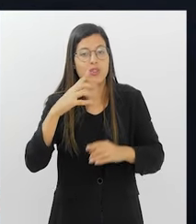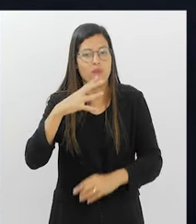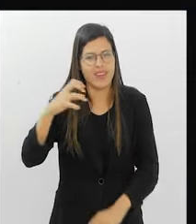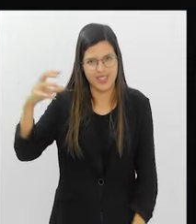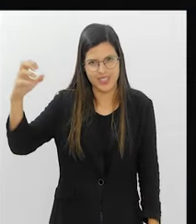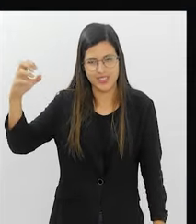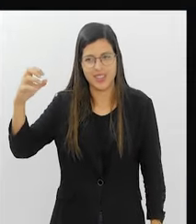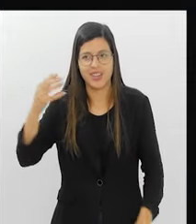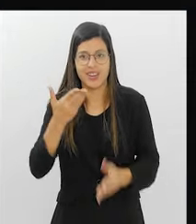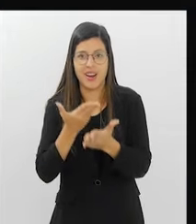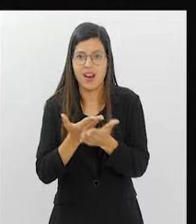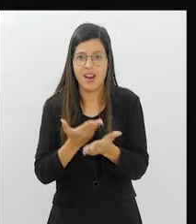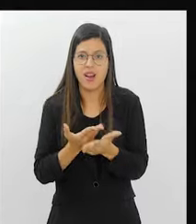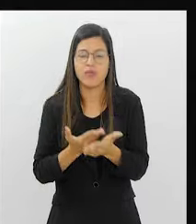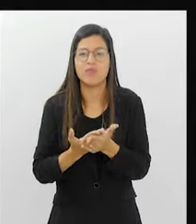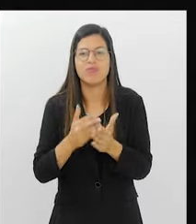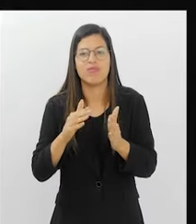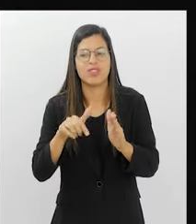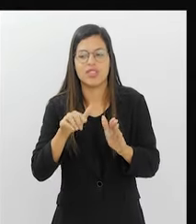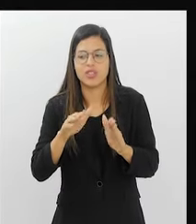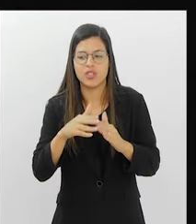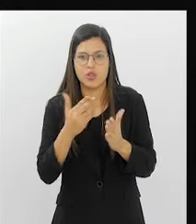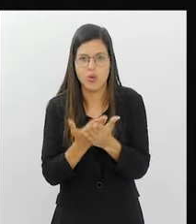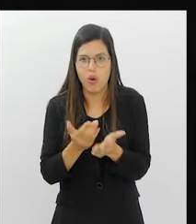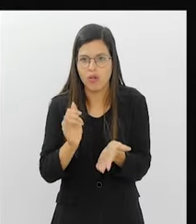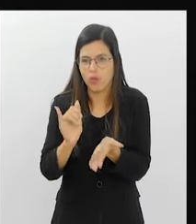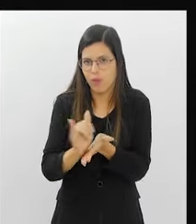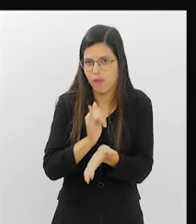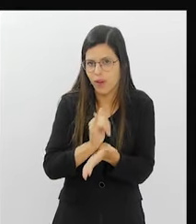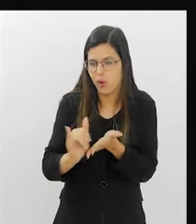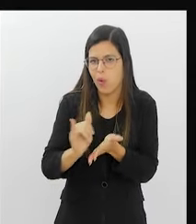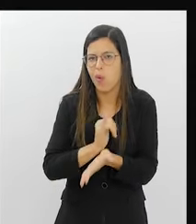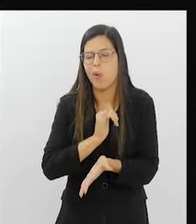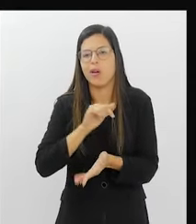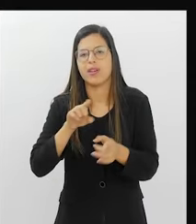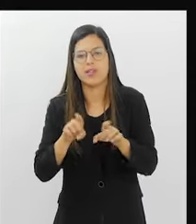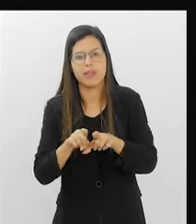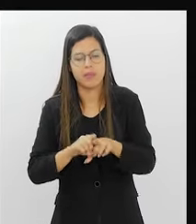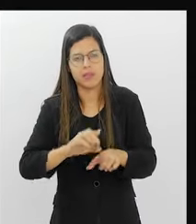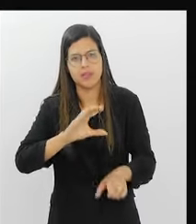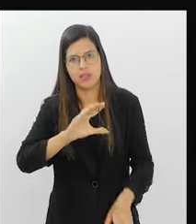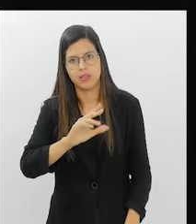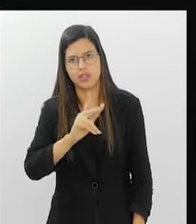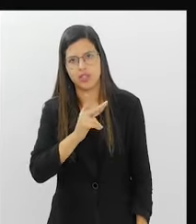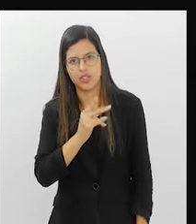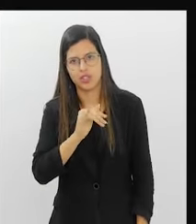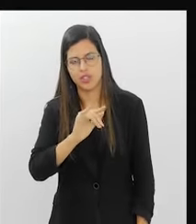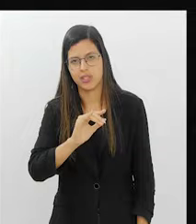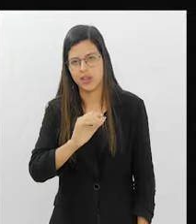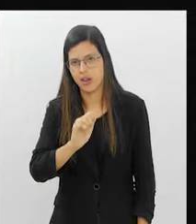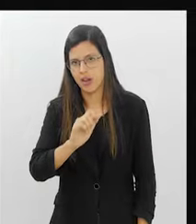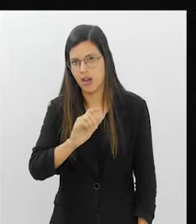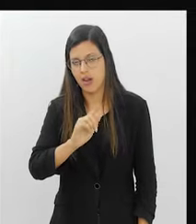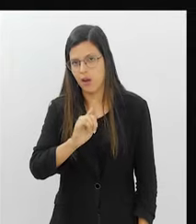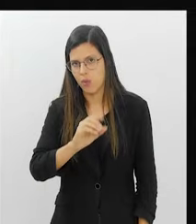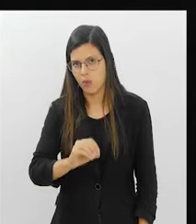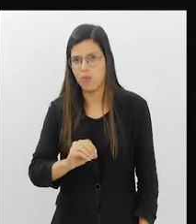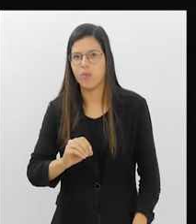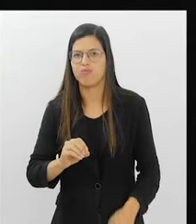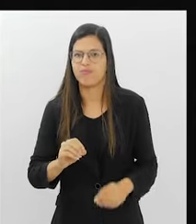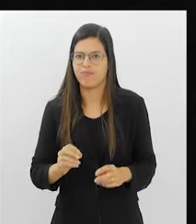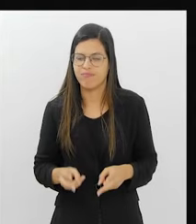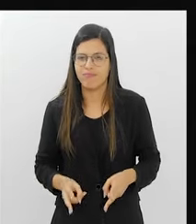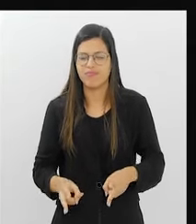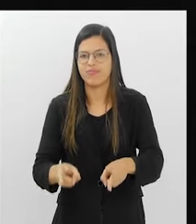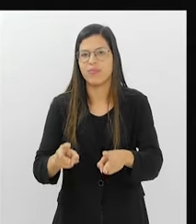aulas na em escolas em Nova York Chicago e e e quando sempre mais voltado pro sapateado